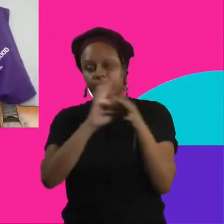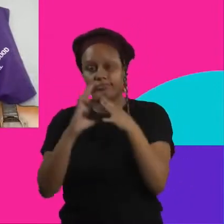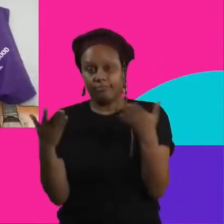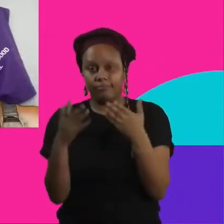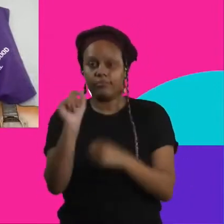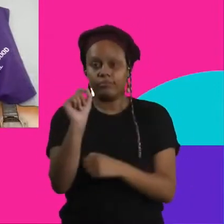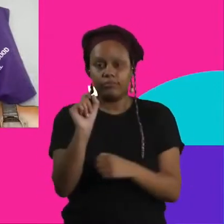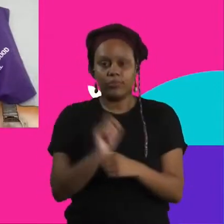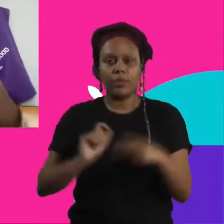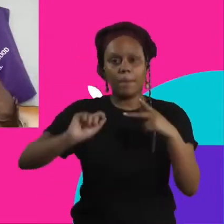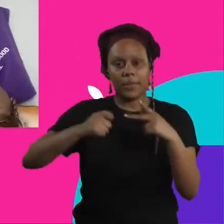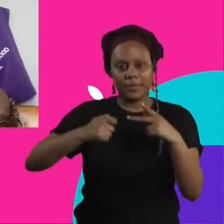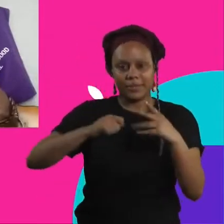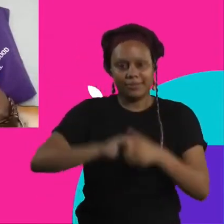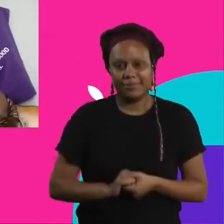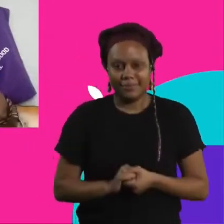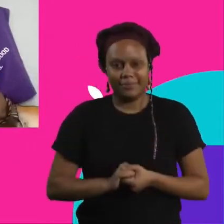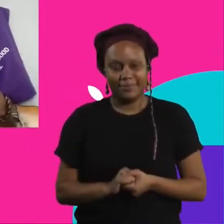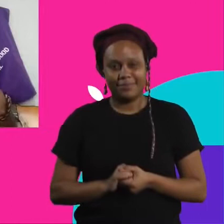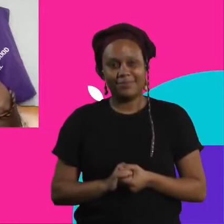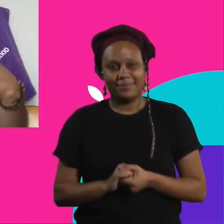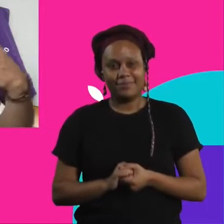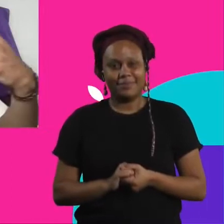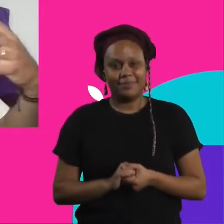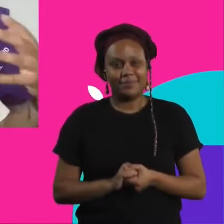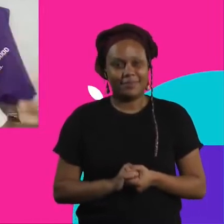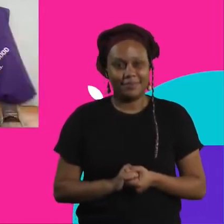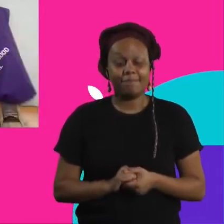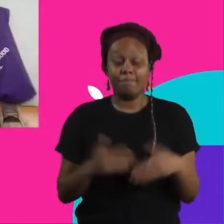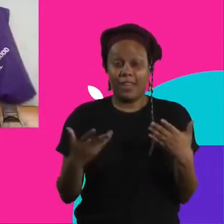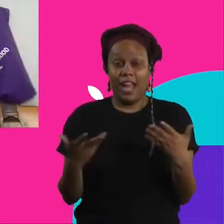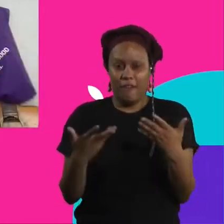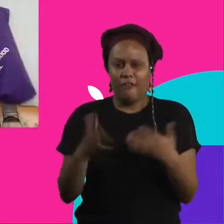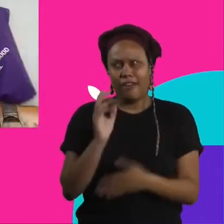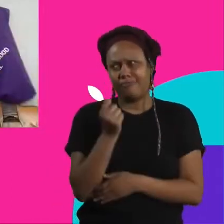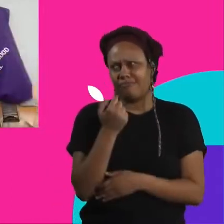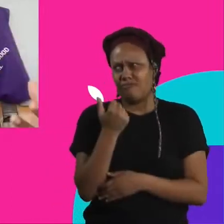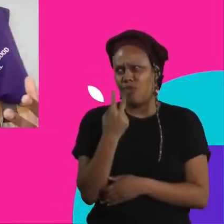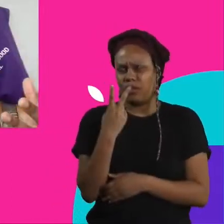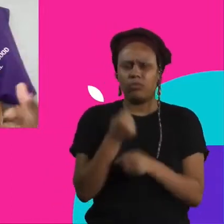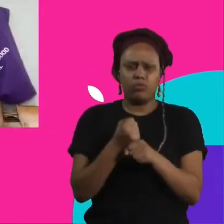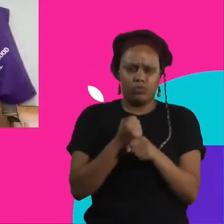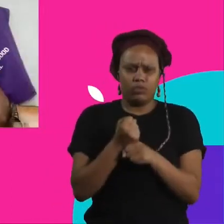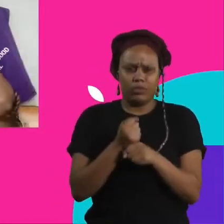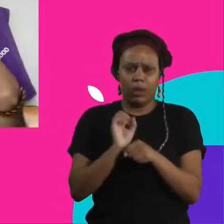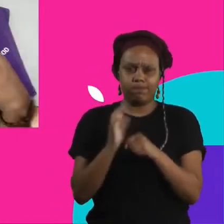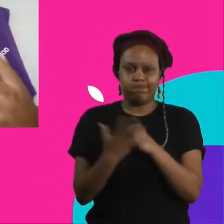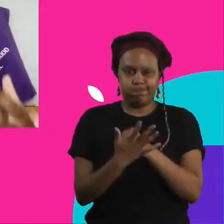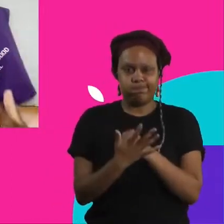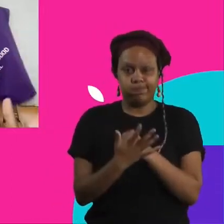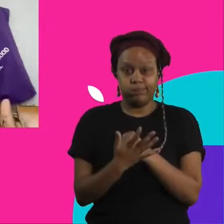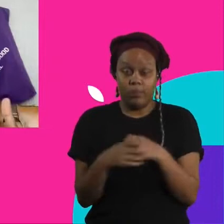sempre que posso comento, estamos no momento quase 2 anos de pandemia no Brasil. Precisamos celebrar